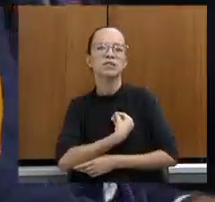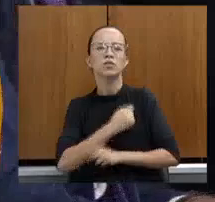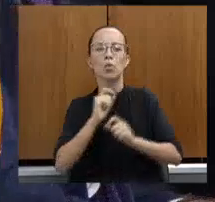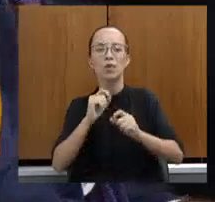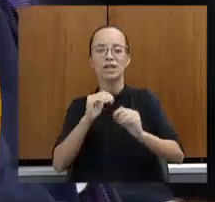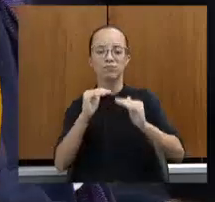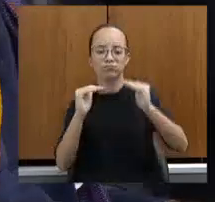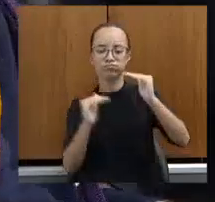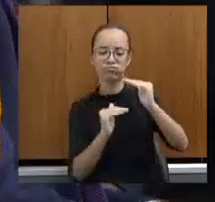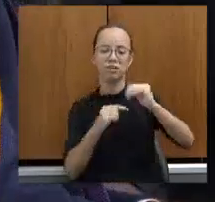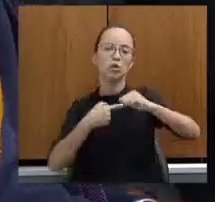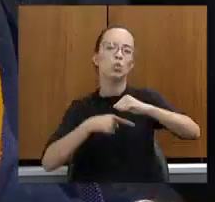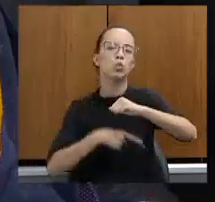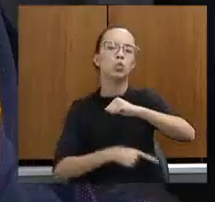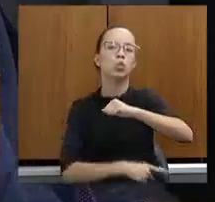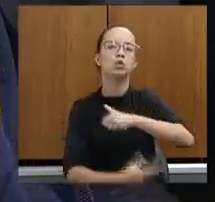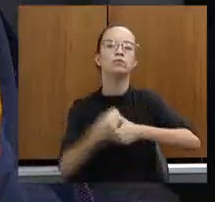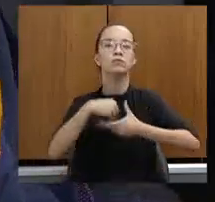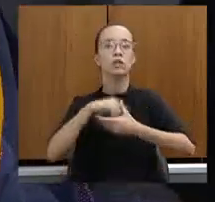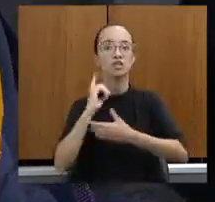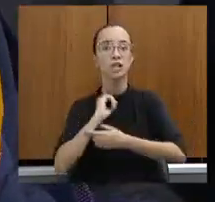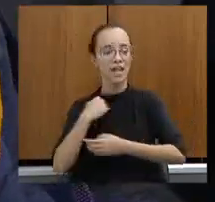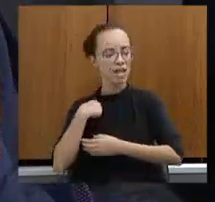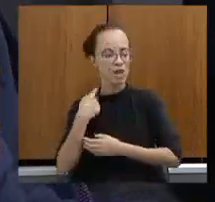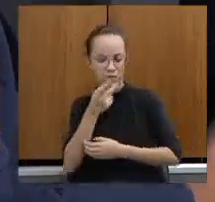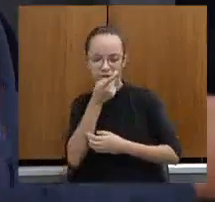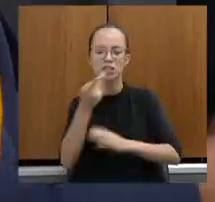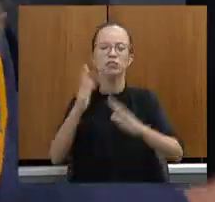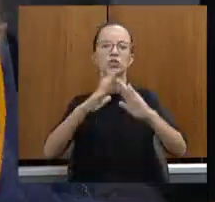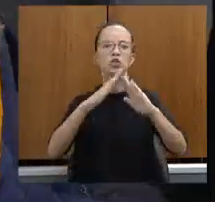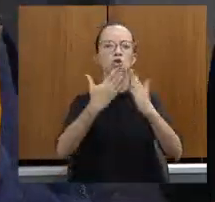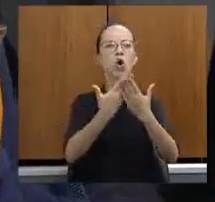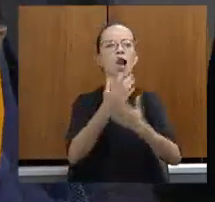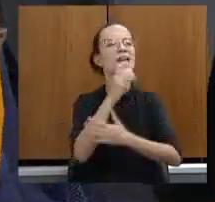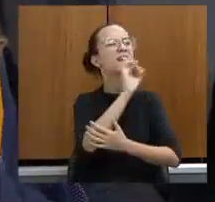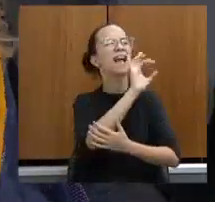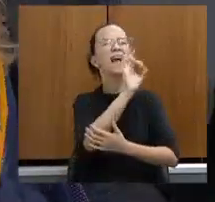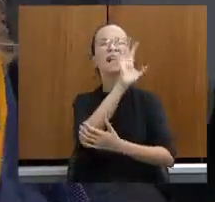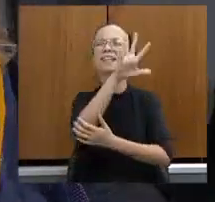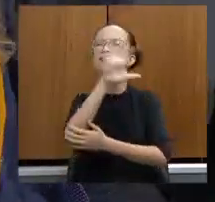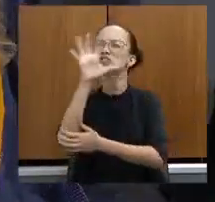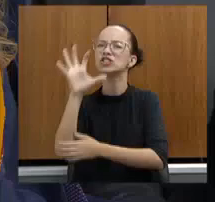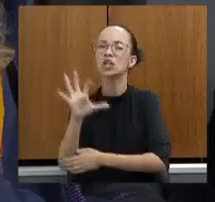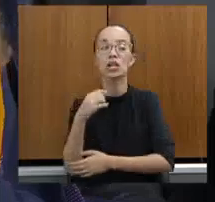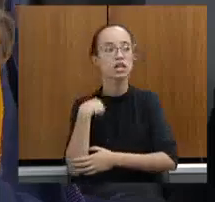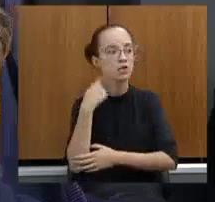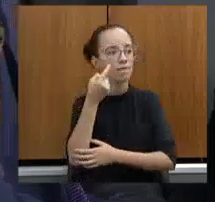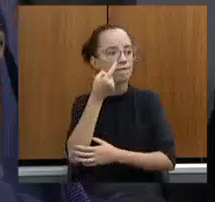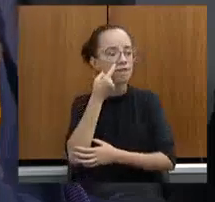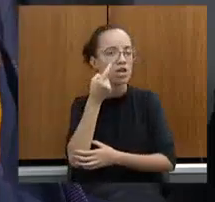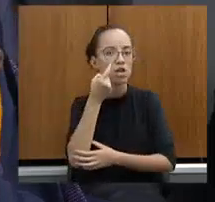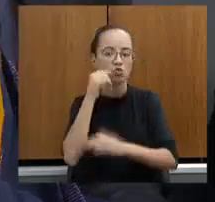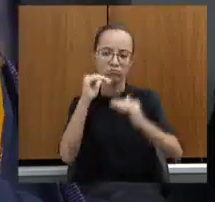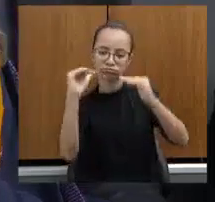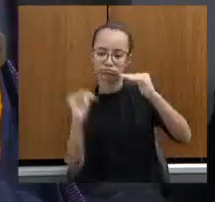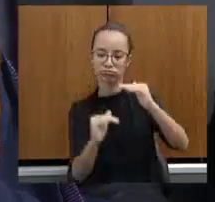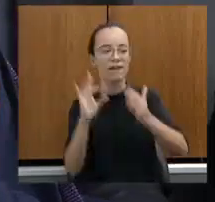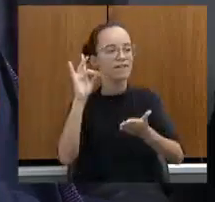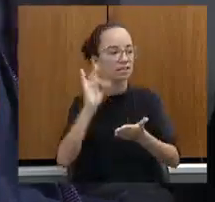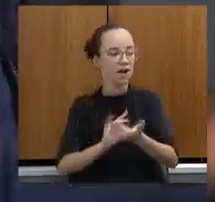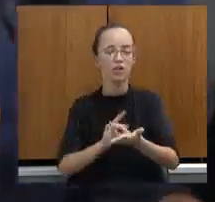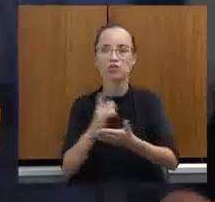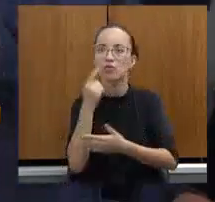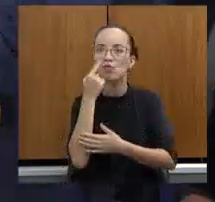desigualdades no estado eu visito escola em cada canto desse estado as desigualdades são reais são